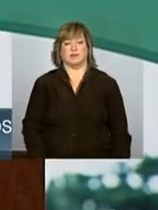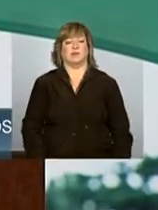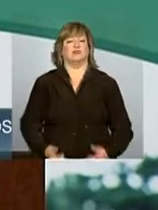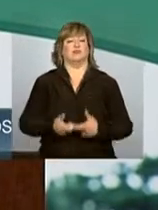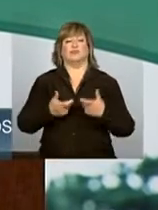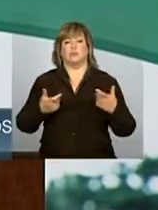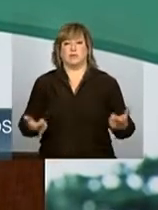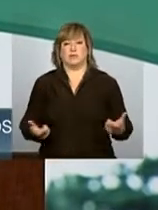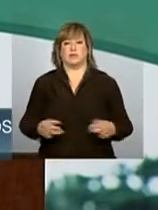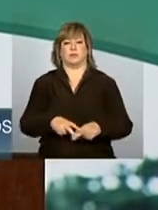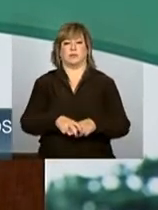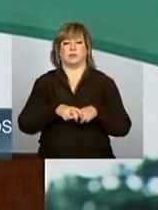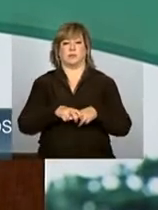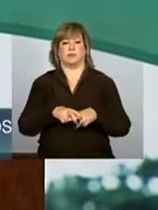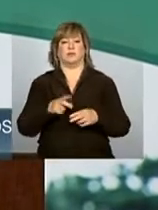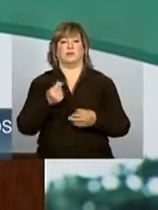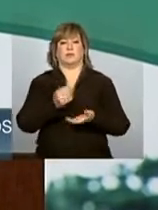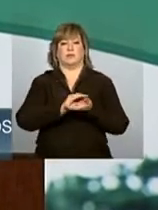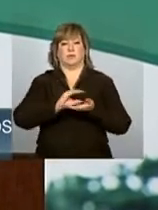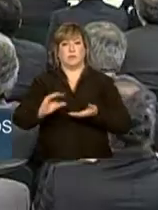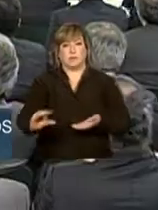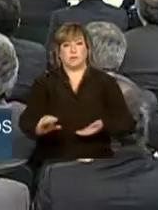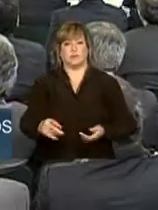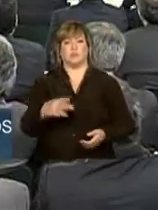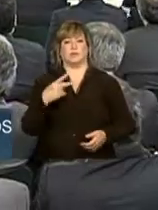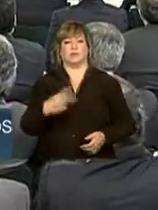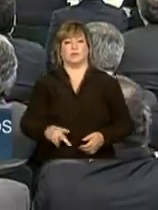graças aos investimentos